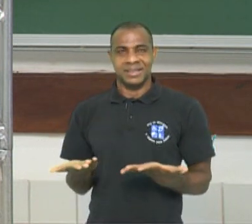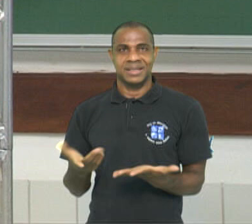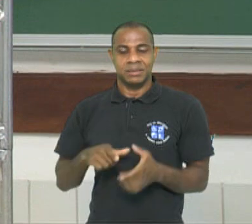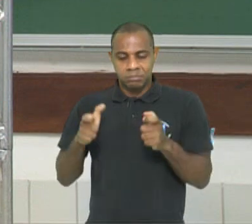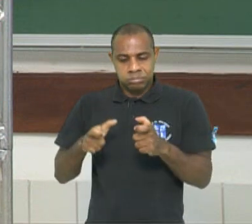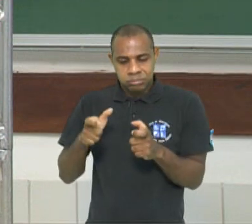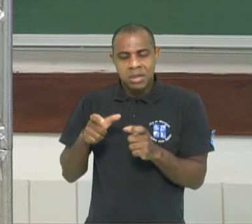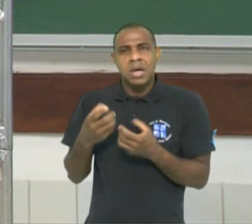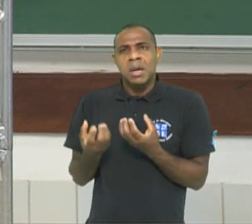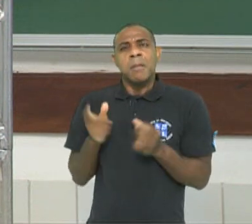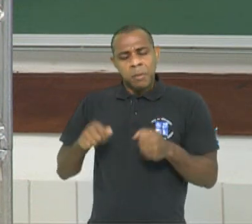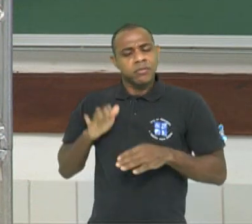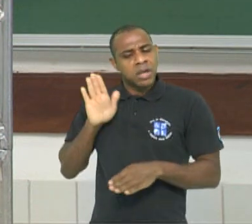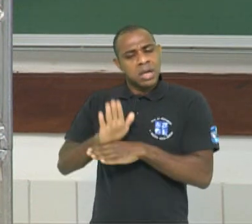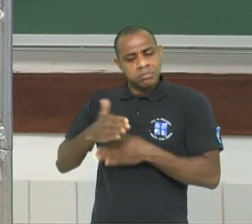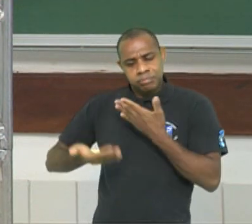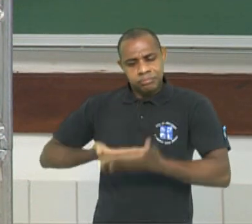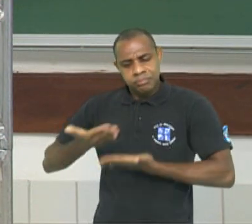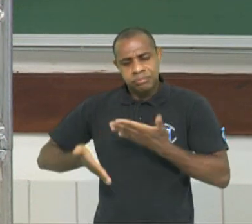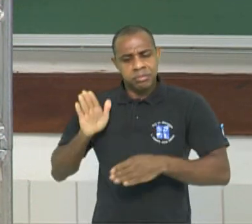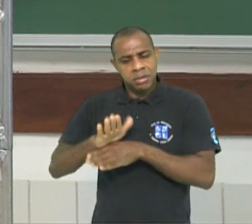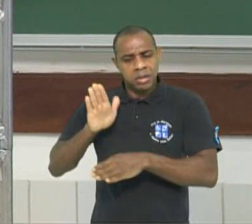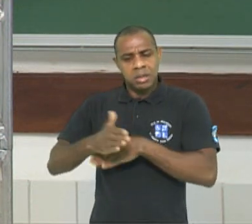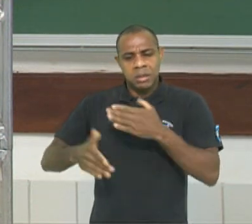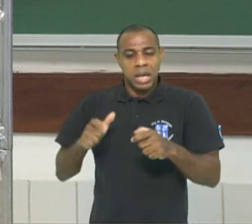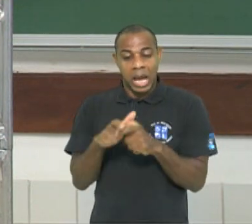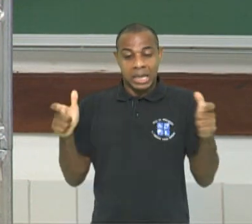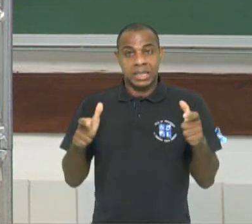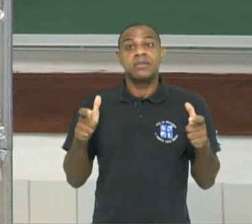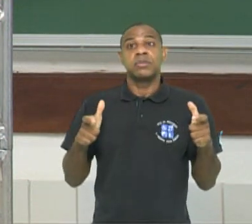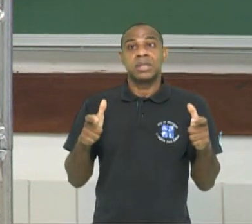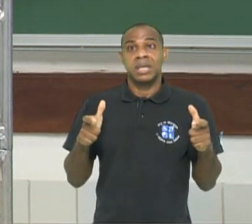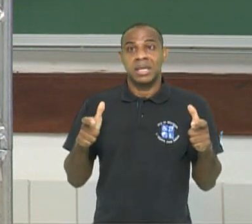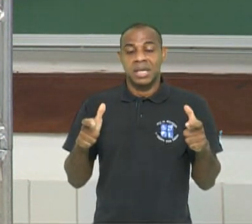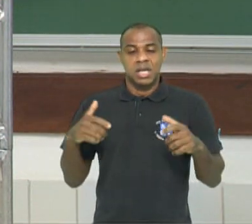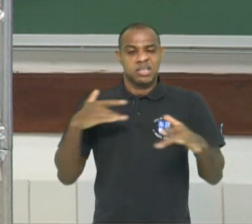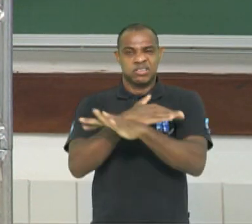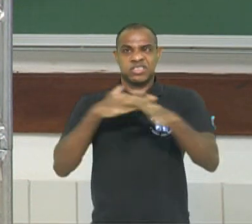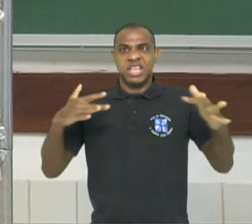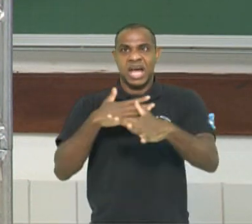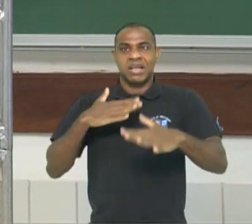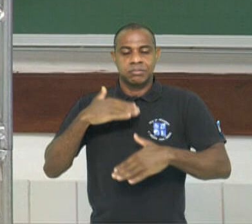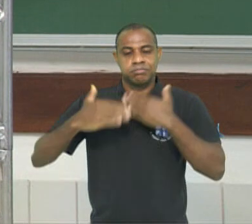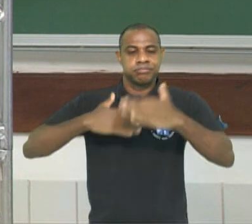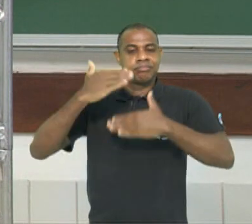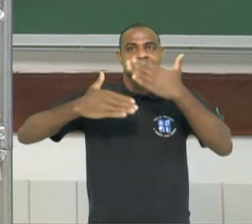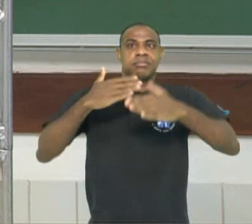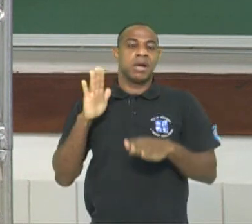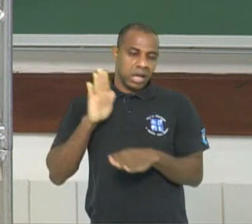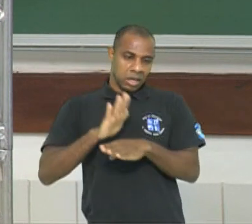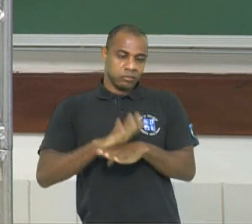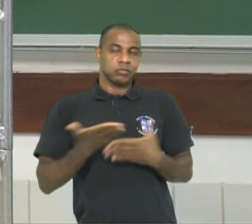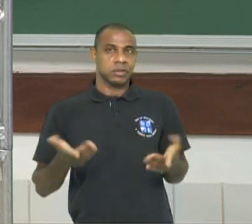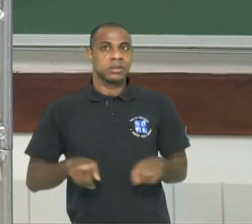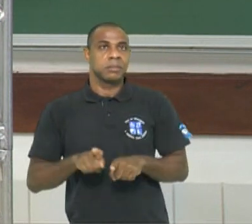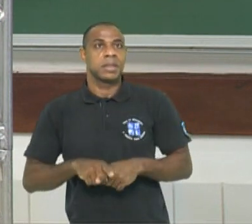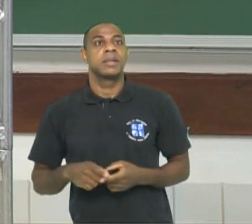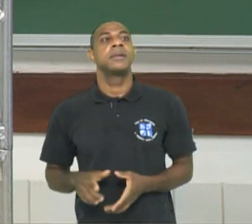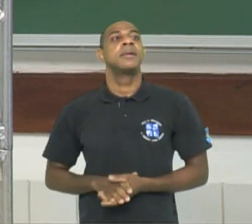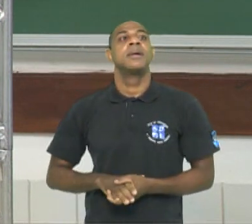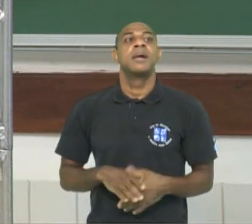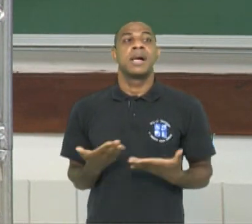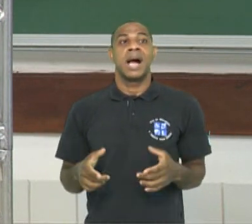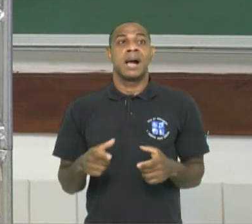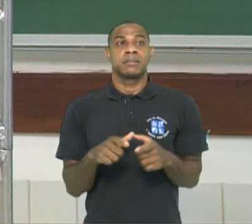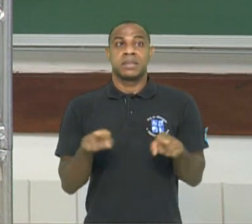podem contribuir para que a grande metrópole nacional também tenha condição de desenvolvimento. Bem como o contrário, a